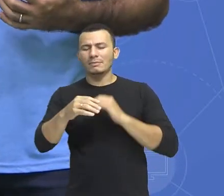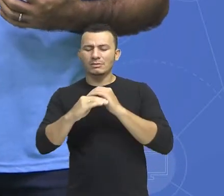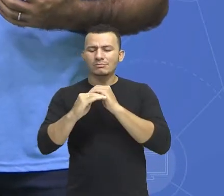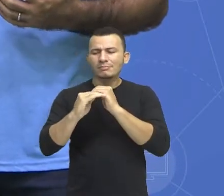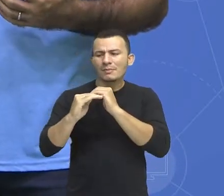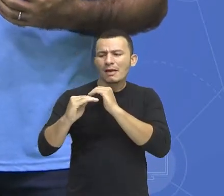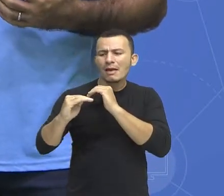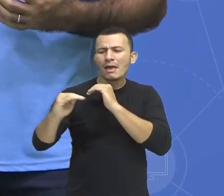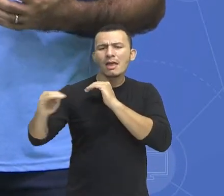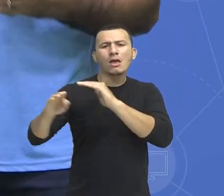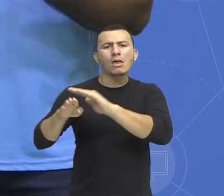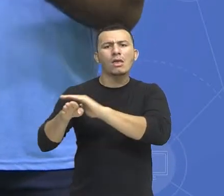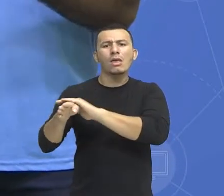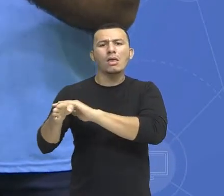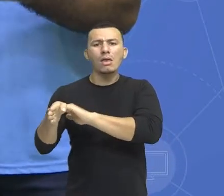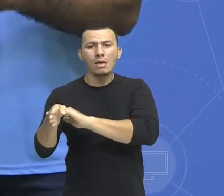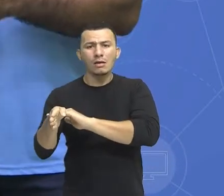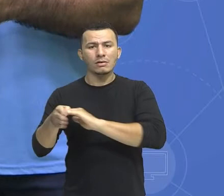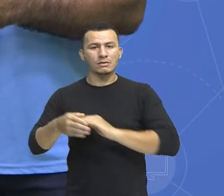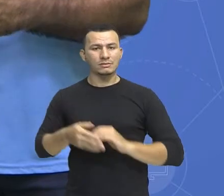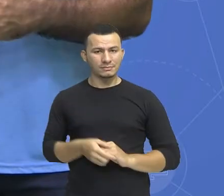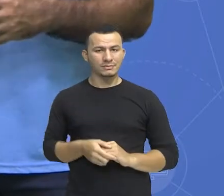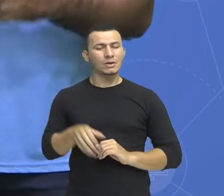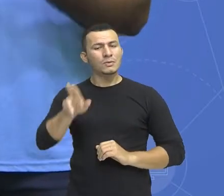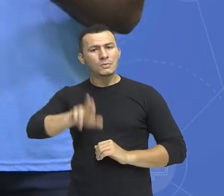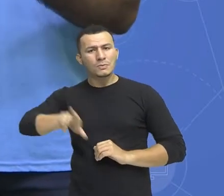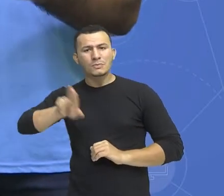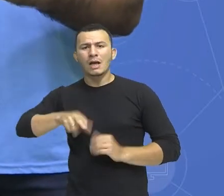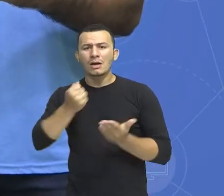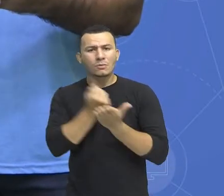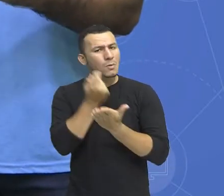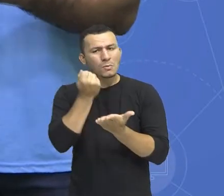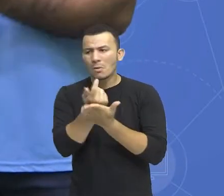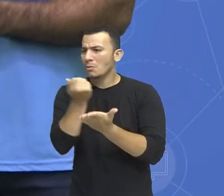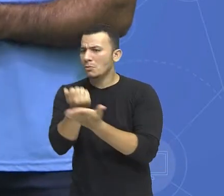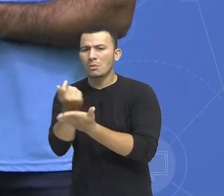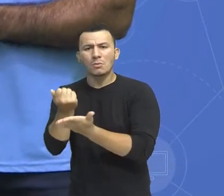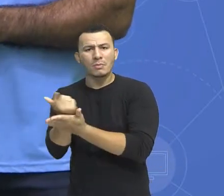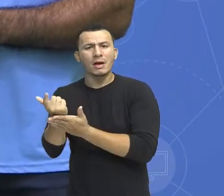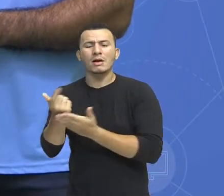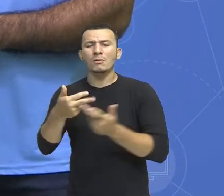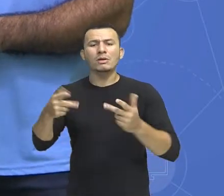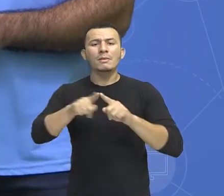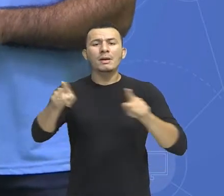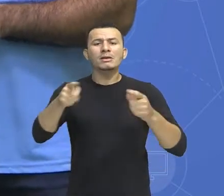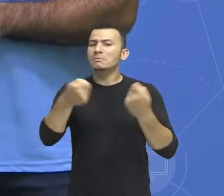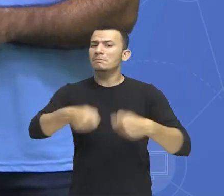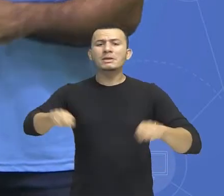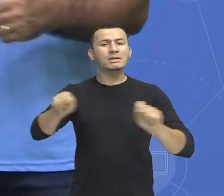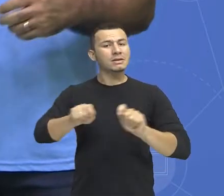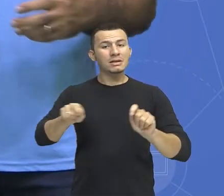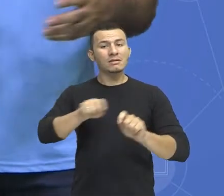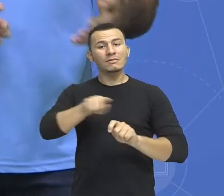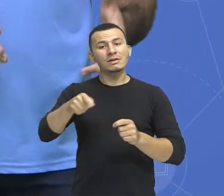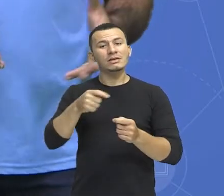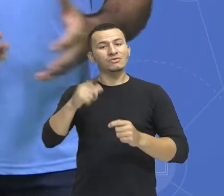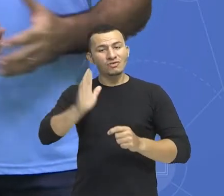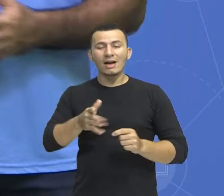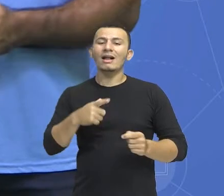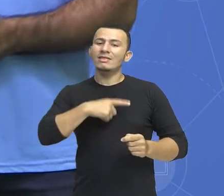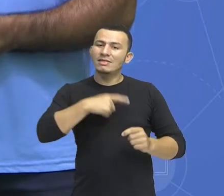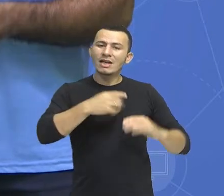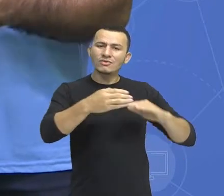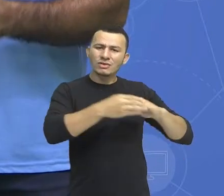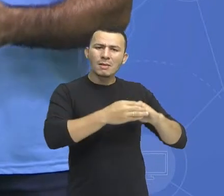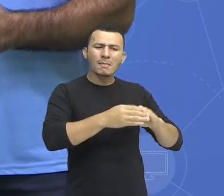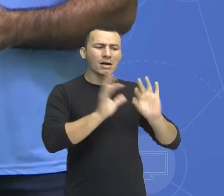e impelido a consumir, a comprar coisas sem realmente você ter necessidade. Muitas vezes você já tem um